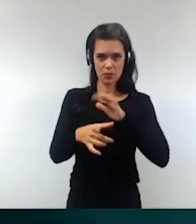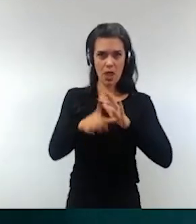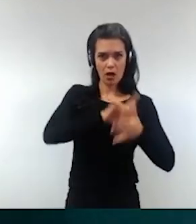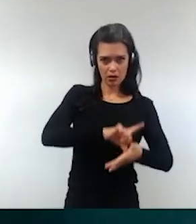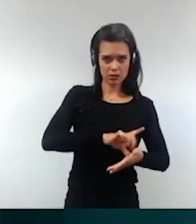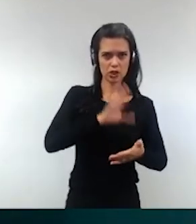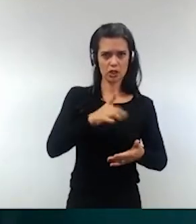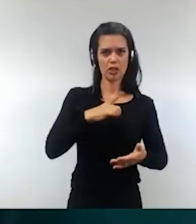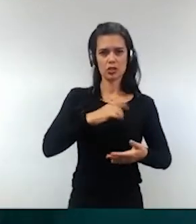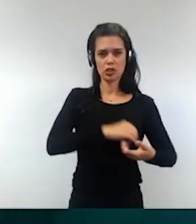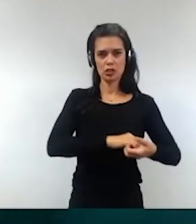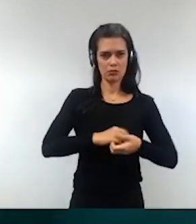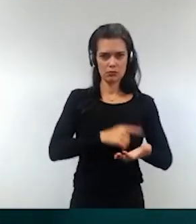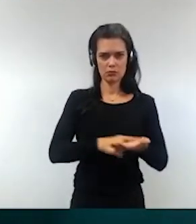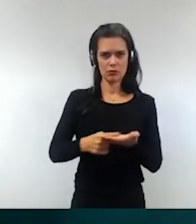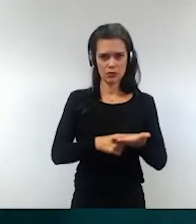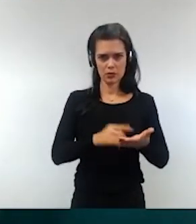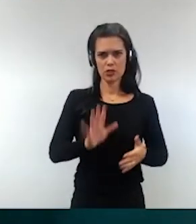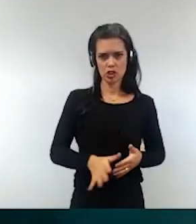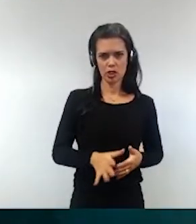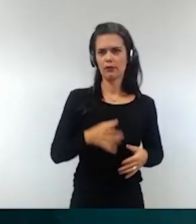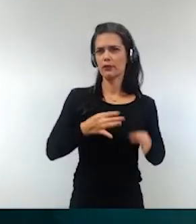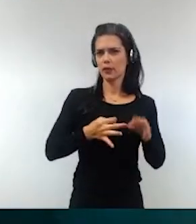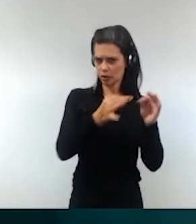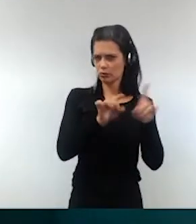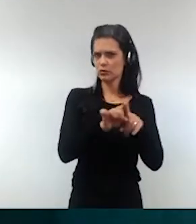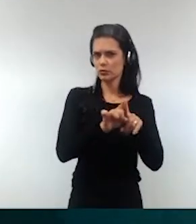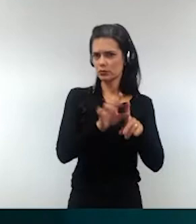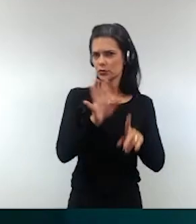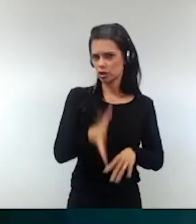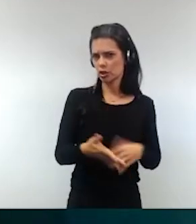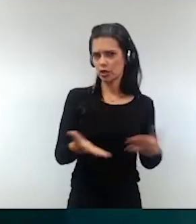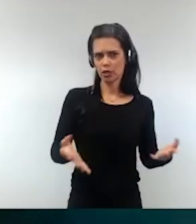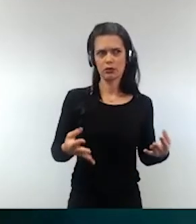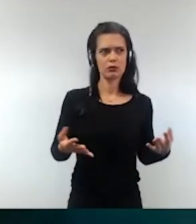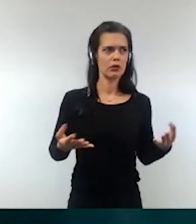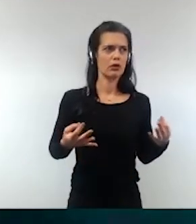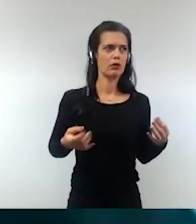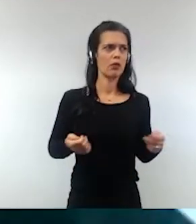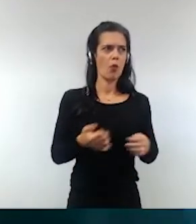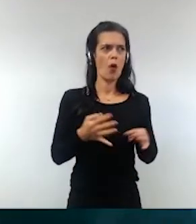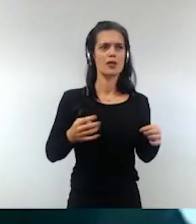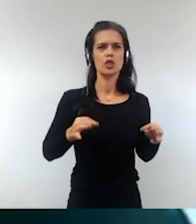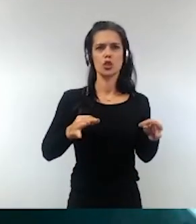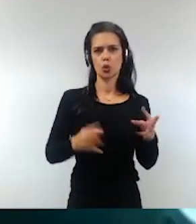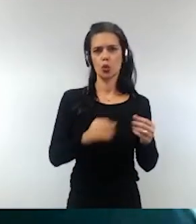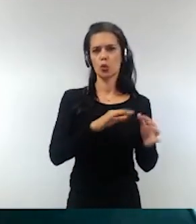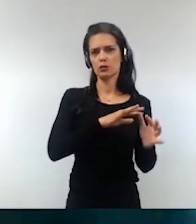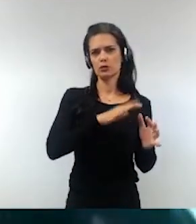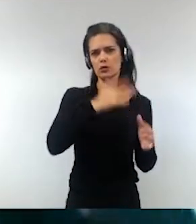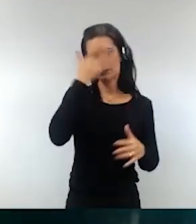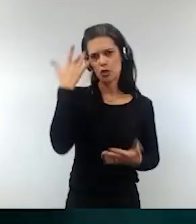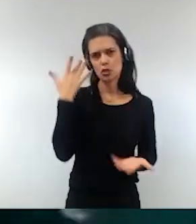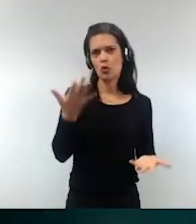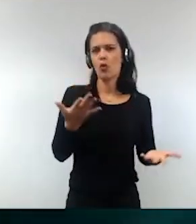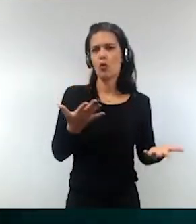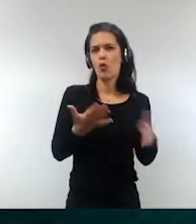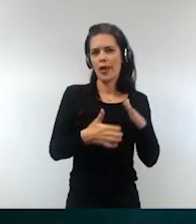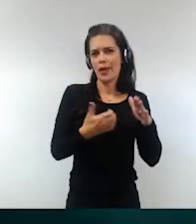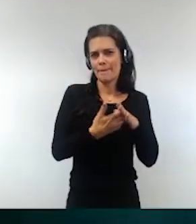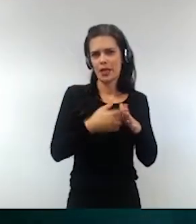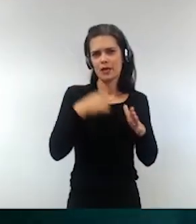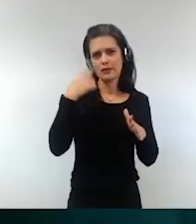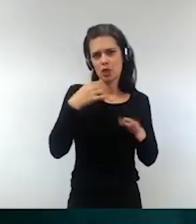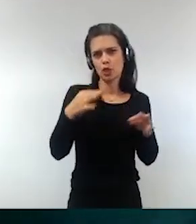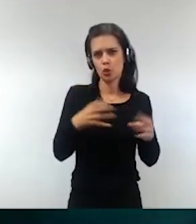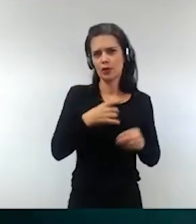já de alguma forma tinha contato com tecnologia. Não tem quase um ser nesse mundo, pelo menos no mundo empresarial ou da advocacia, que não tem um